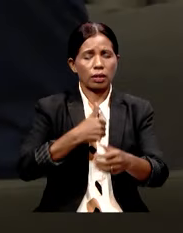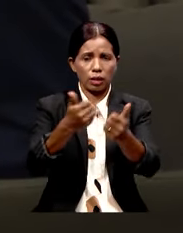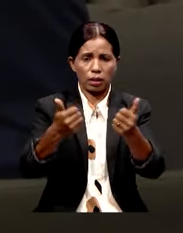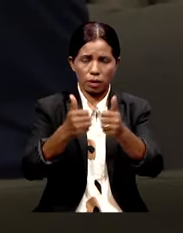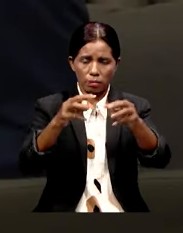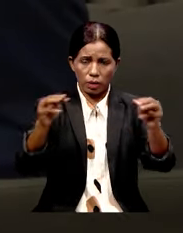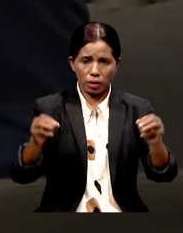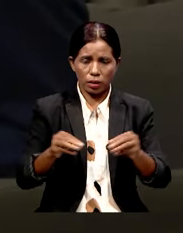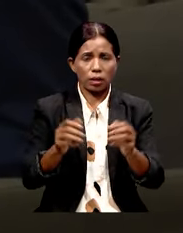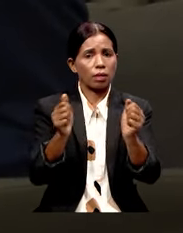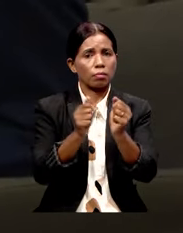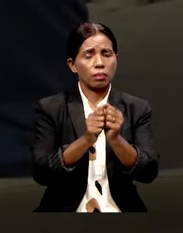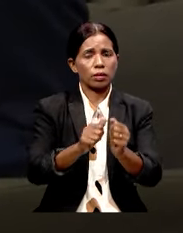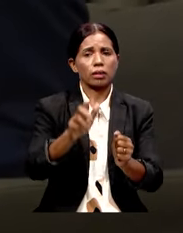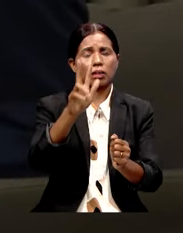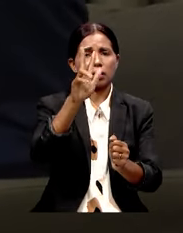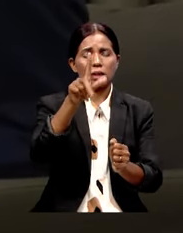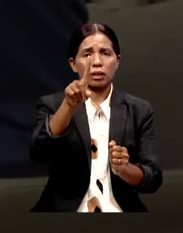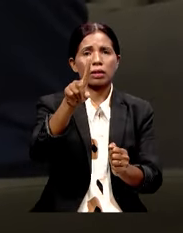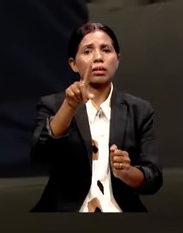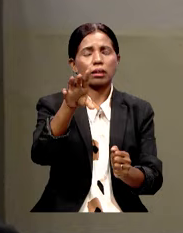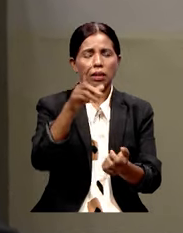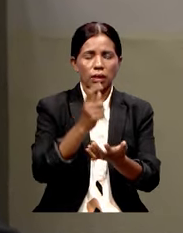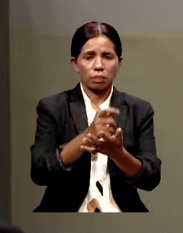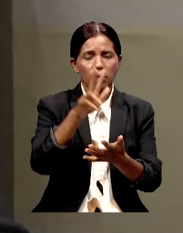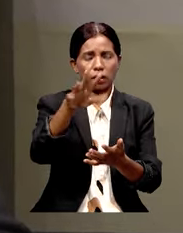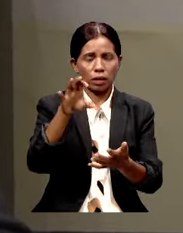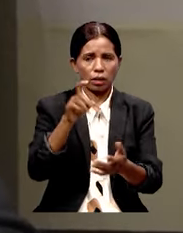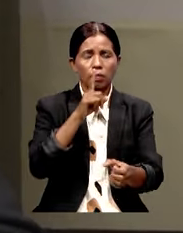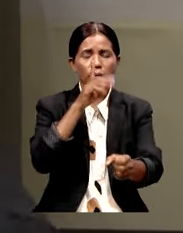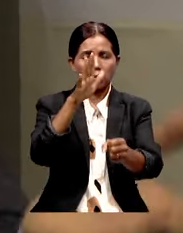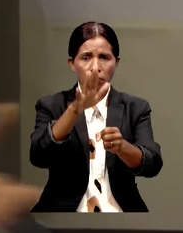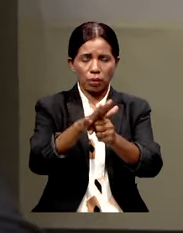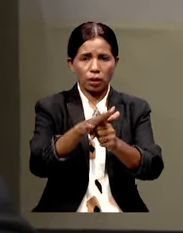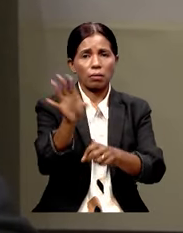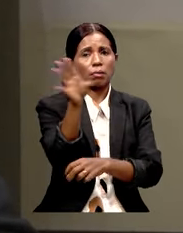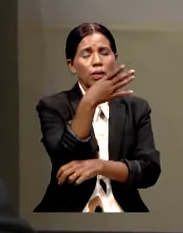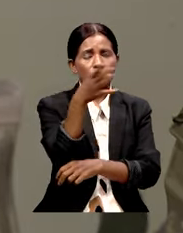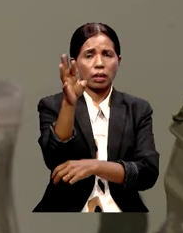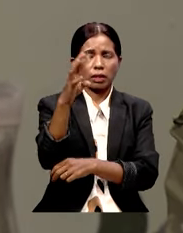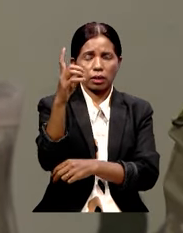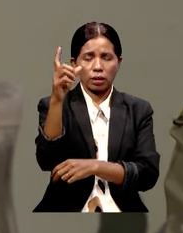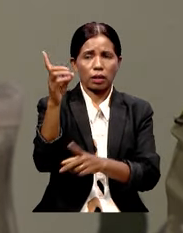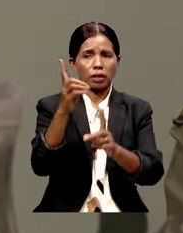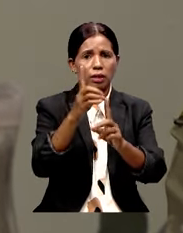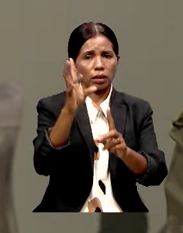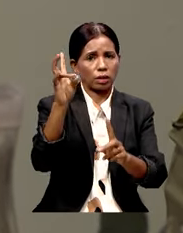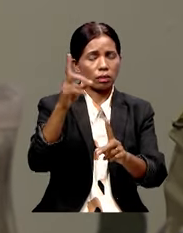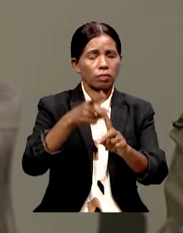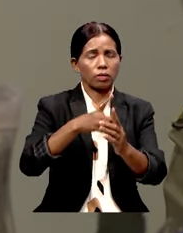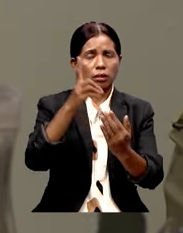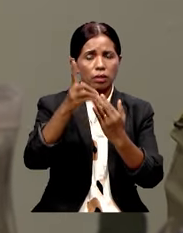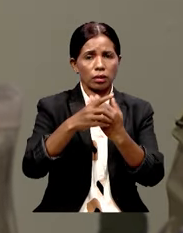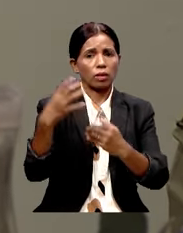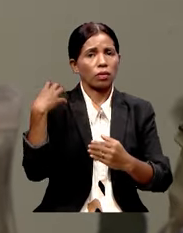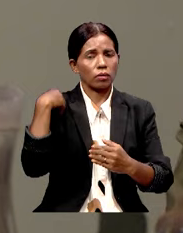arte ritual a muito crio unida a tus toloresin a tuhal juramento bandeira RTLE e a loronhito fulan dezembro tina ne e a Palácio